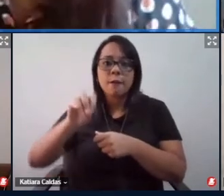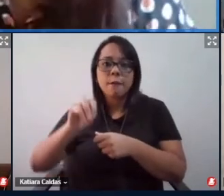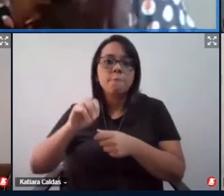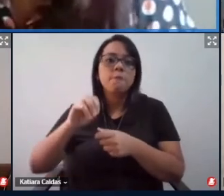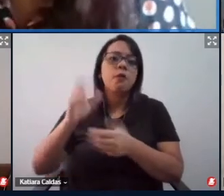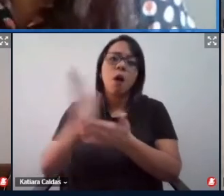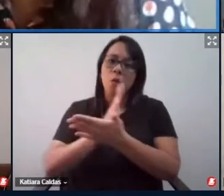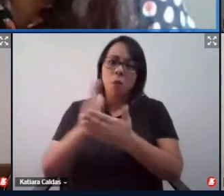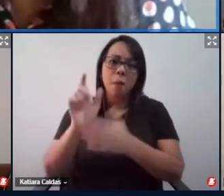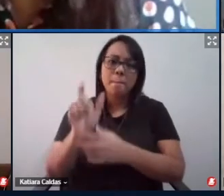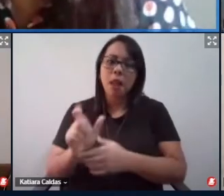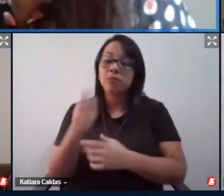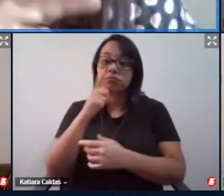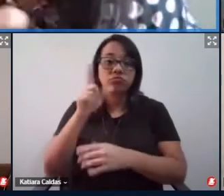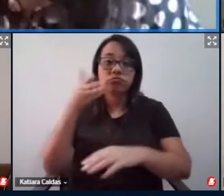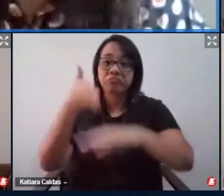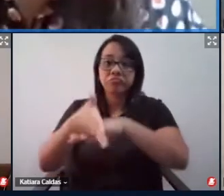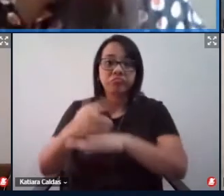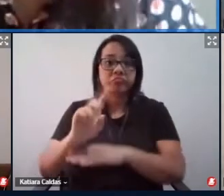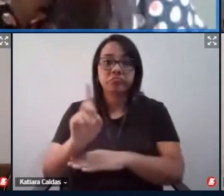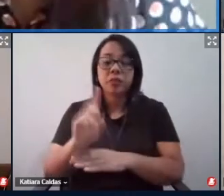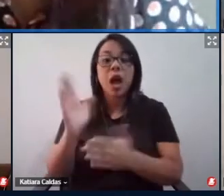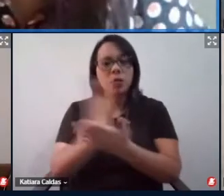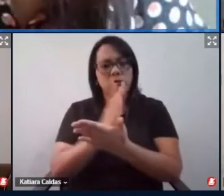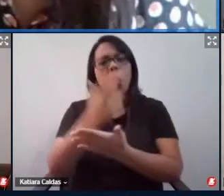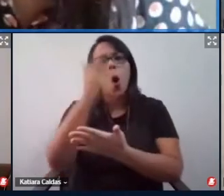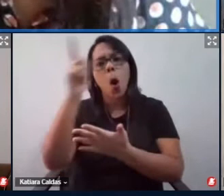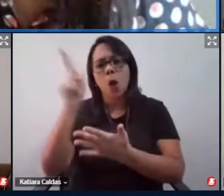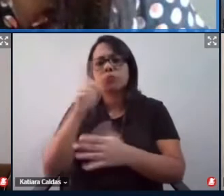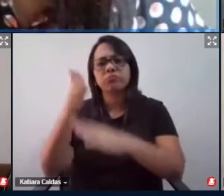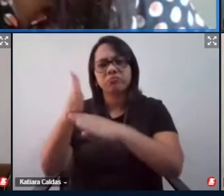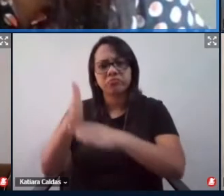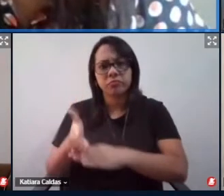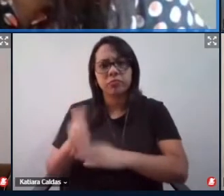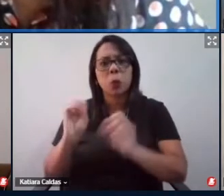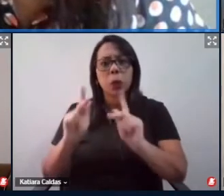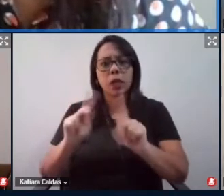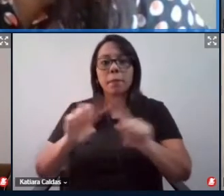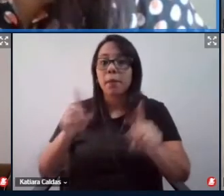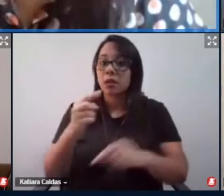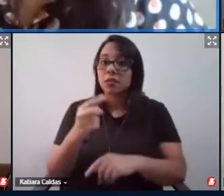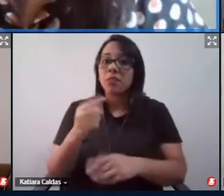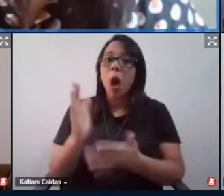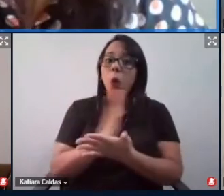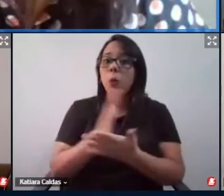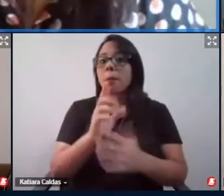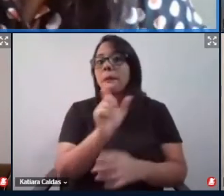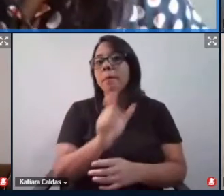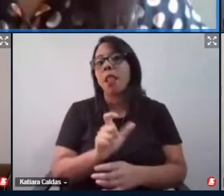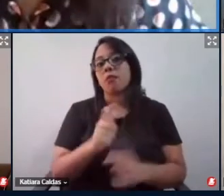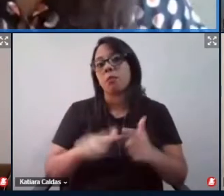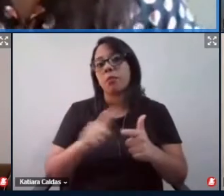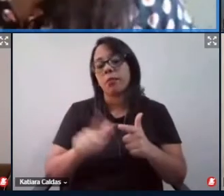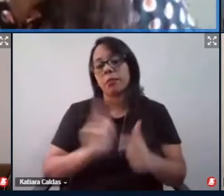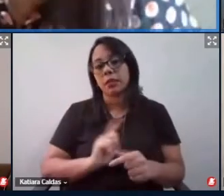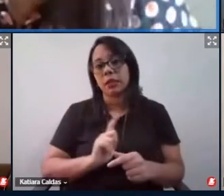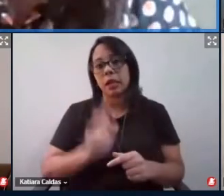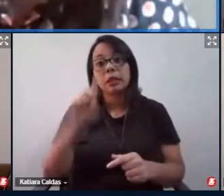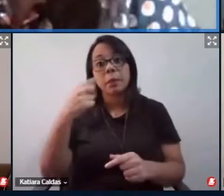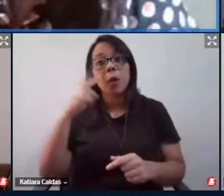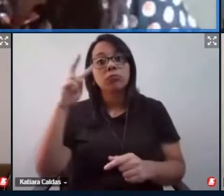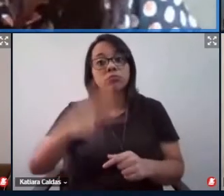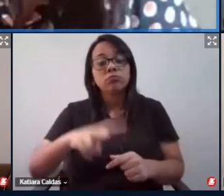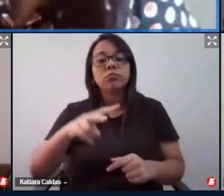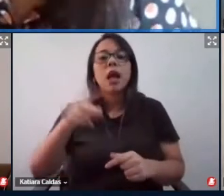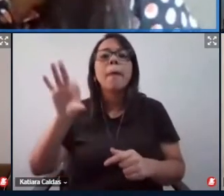no teu arquivo. Nos outros todos eu consegui, tá? No QR Code. Então dá uma olhadinha,